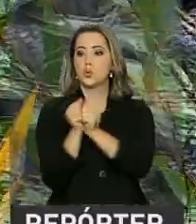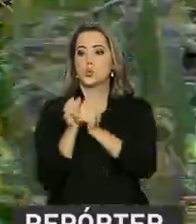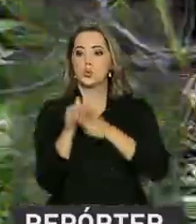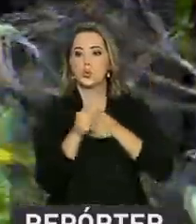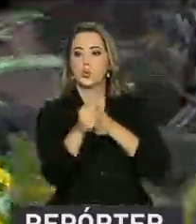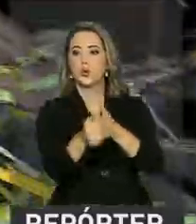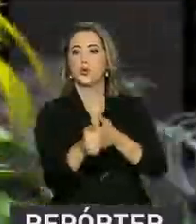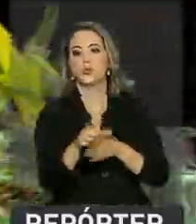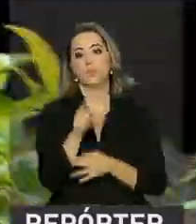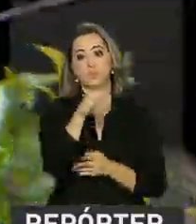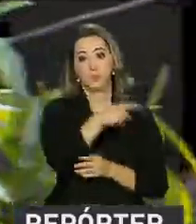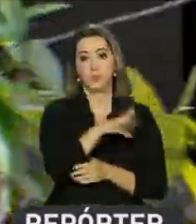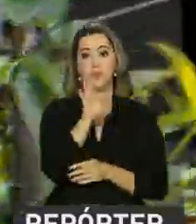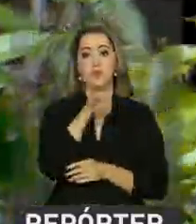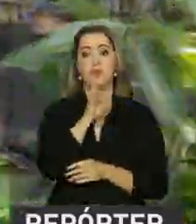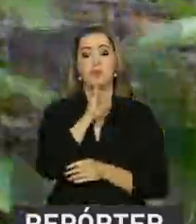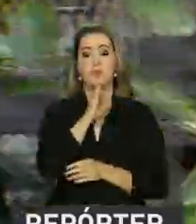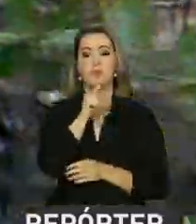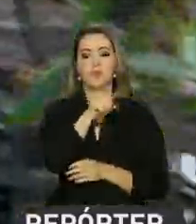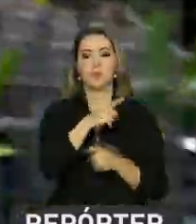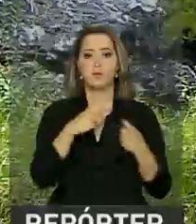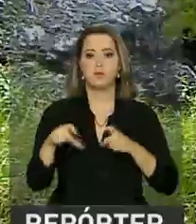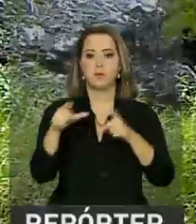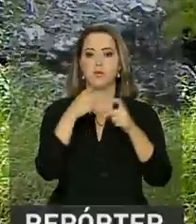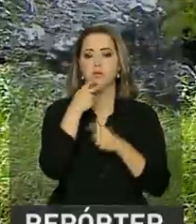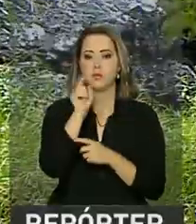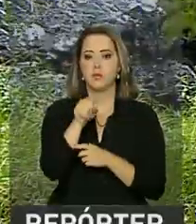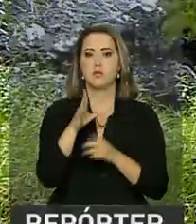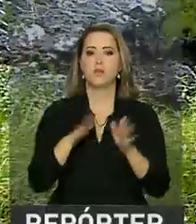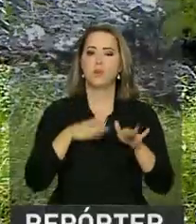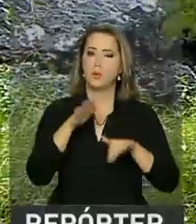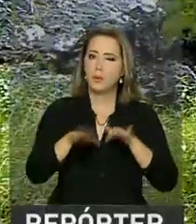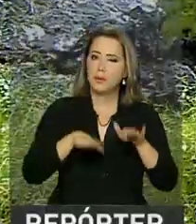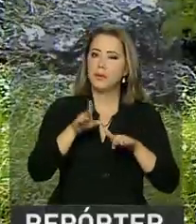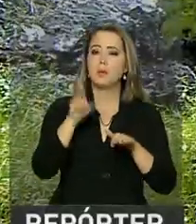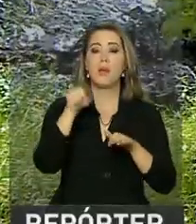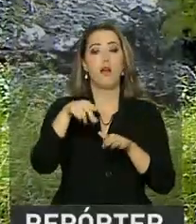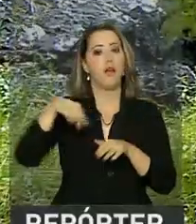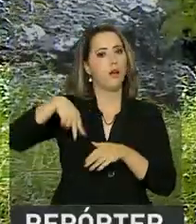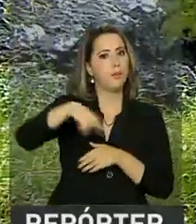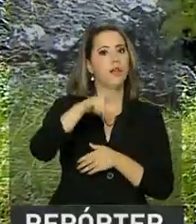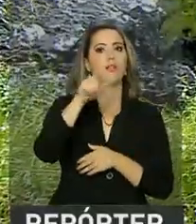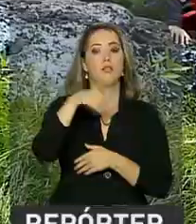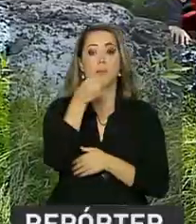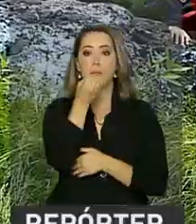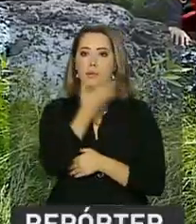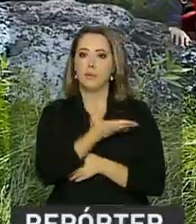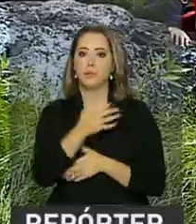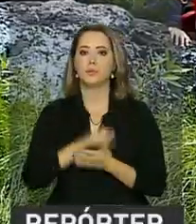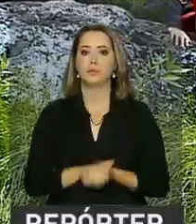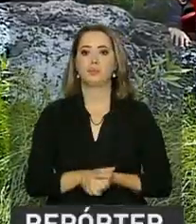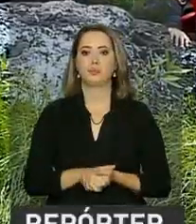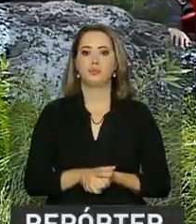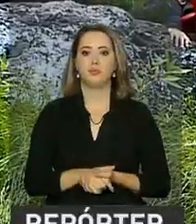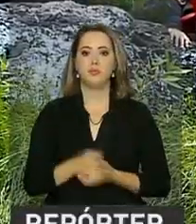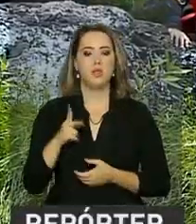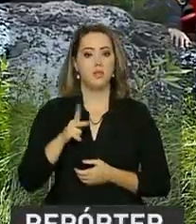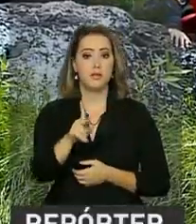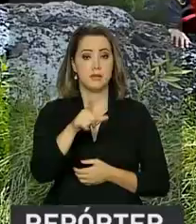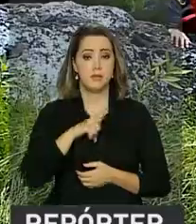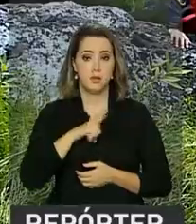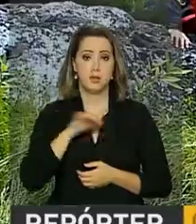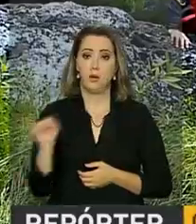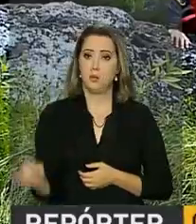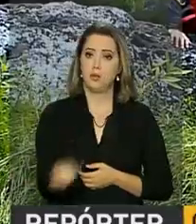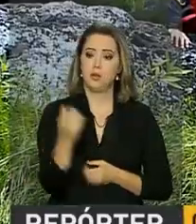guia esse explorador já conheceu o local e disse que a caminhada vale muito a pena sempre que eu tiver oportunidade e